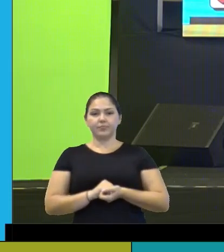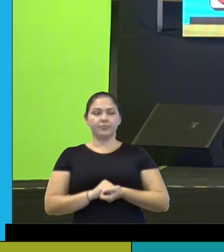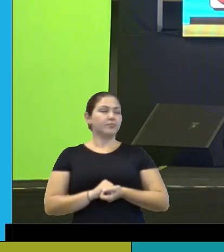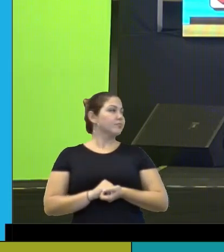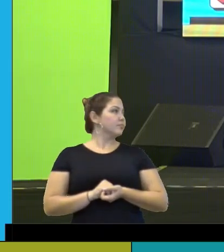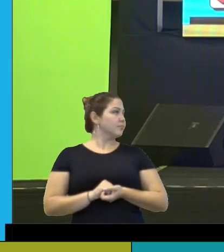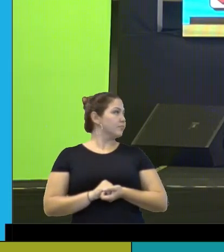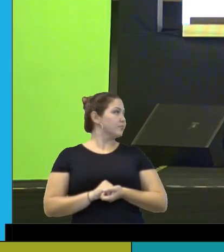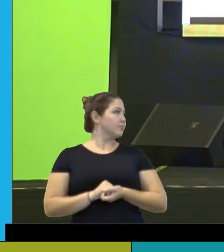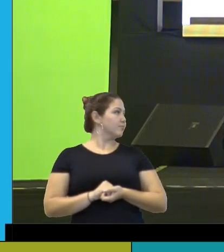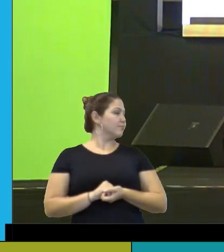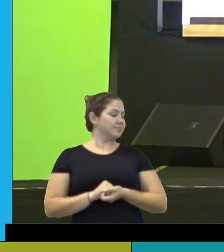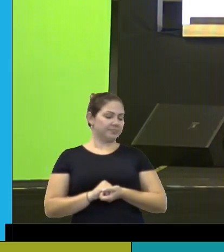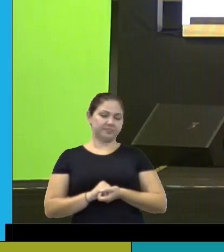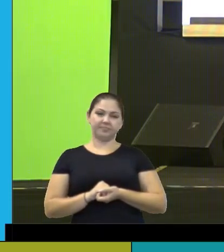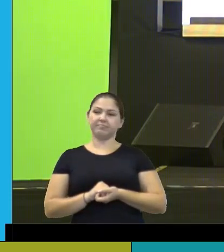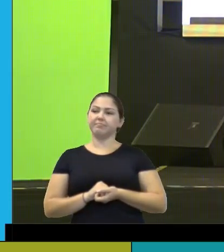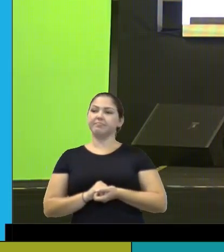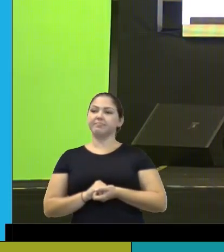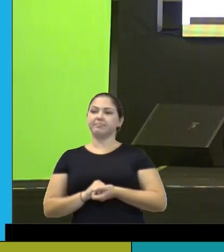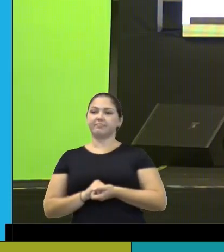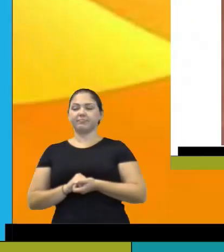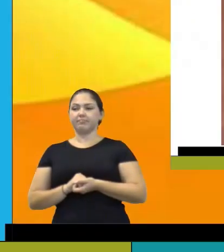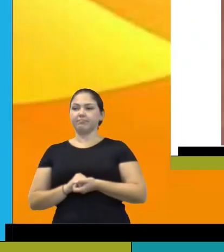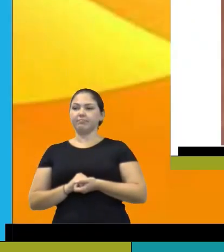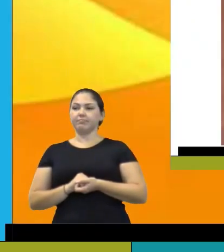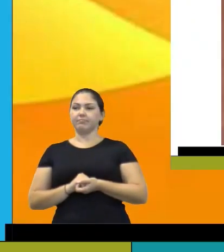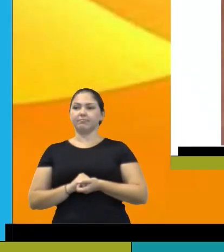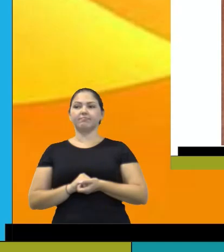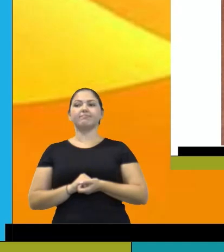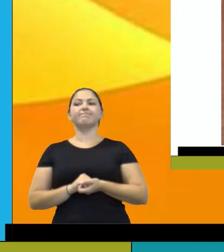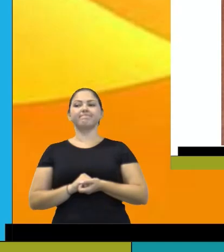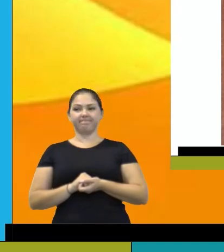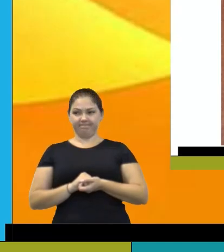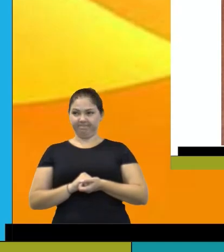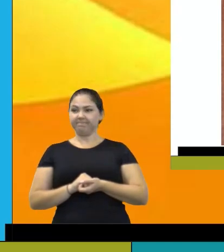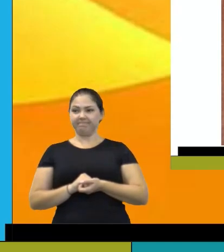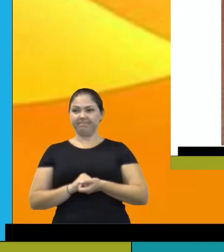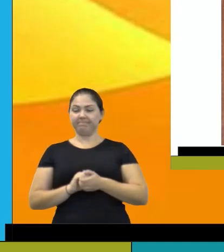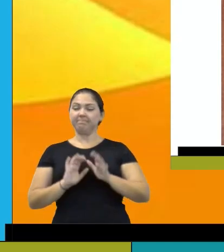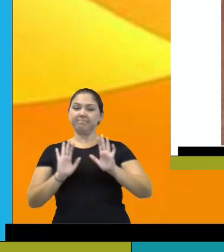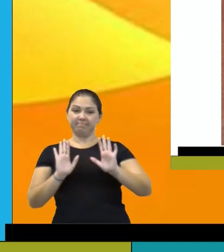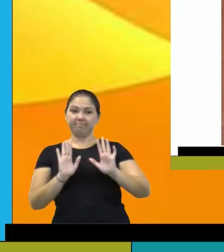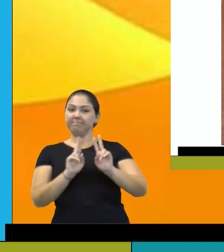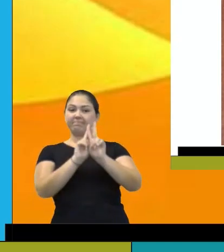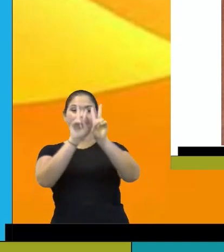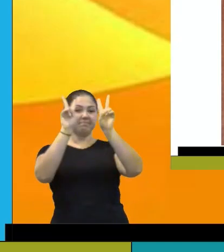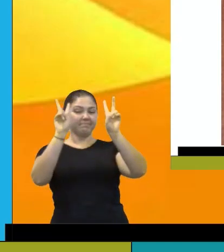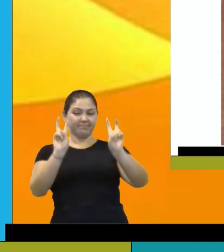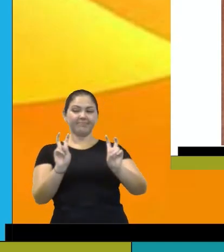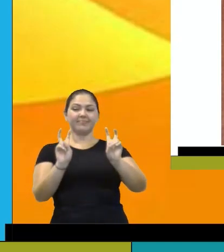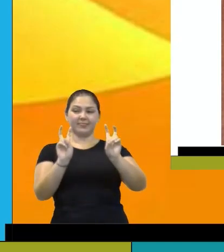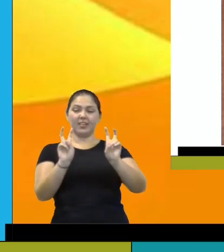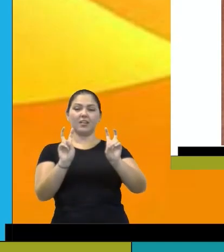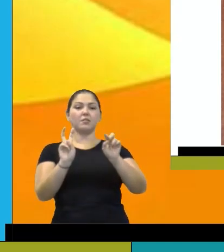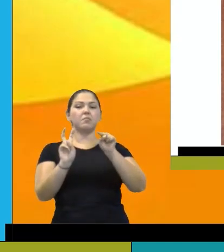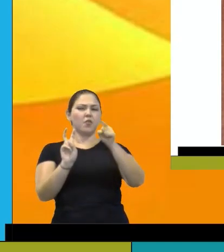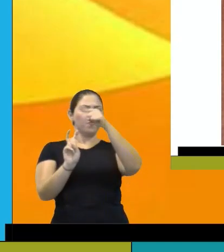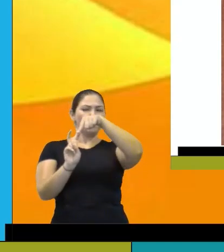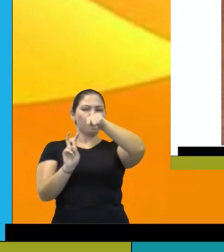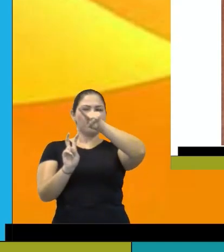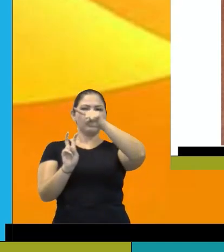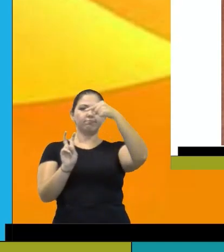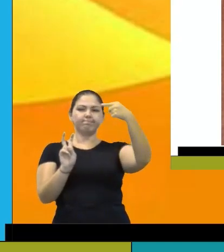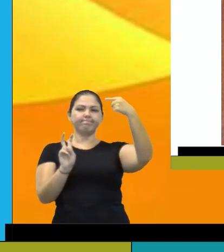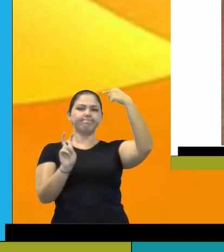ao contrário. Pronto. Quando eu falo a respeito do realismo político, eu gostaria que vocês, por